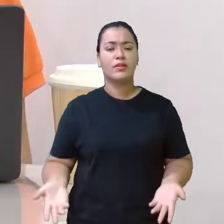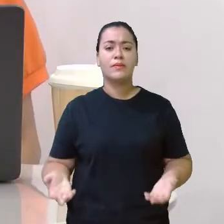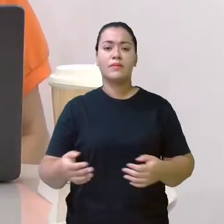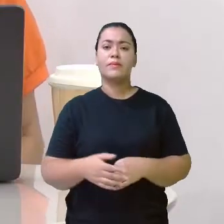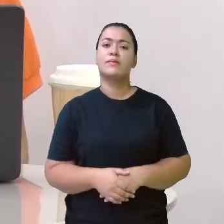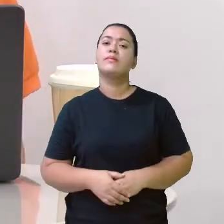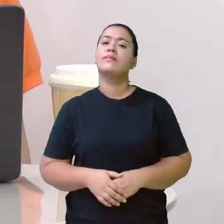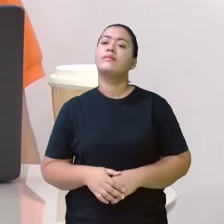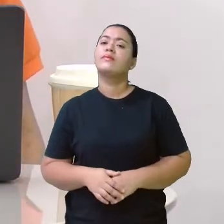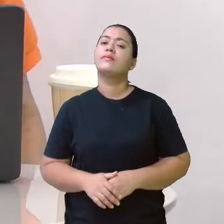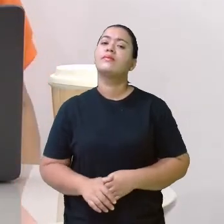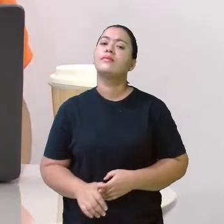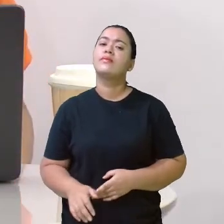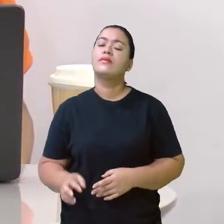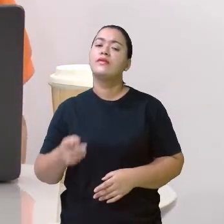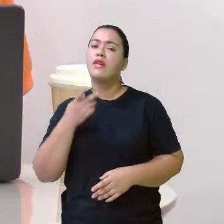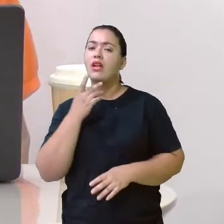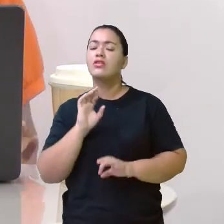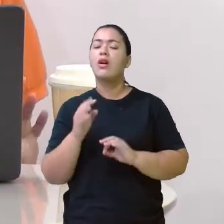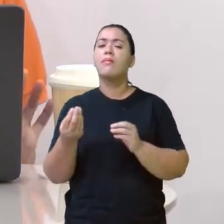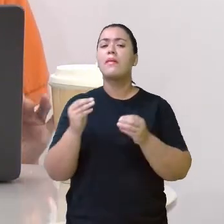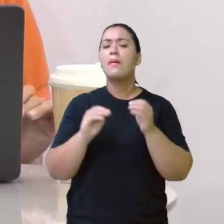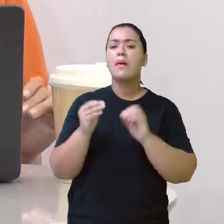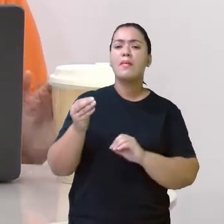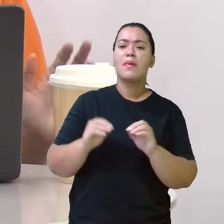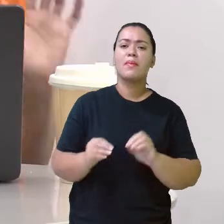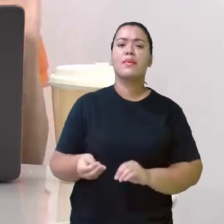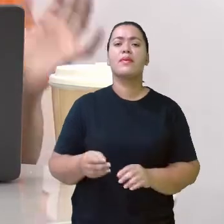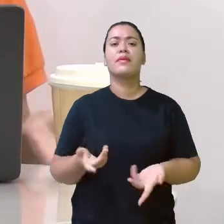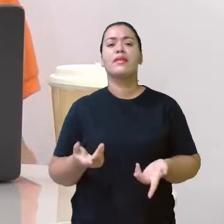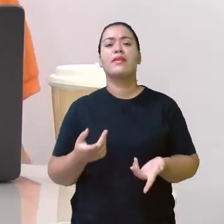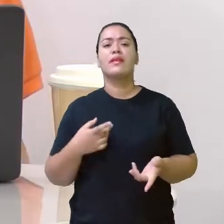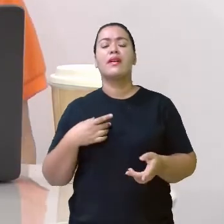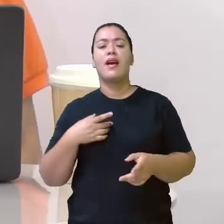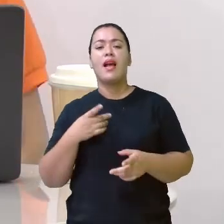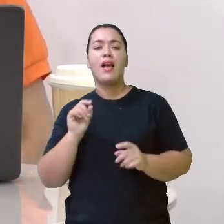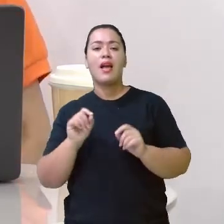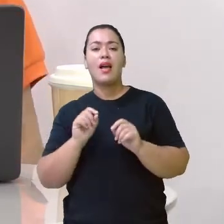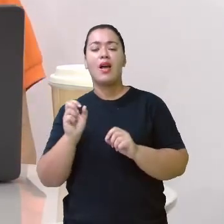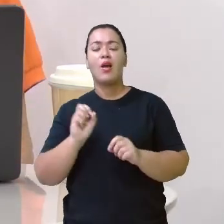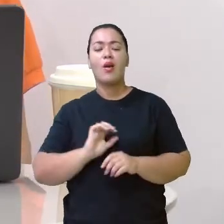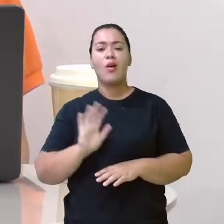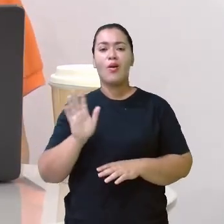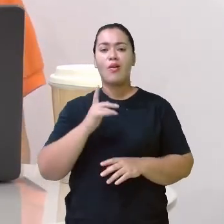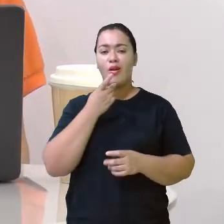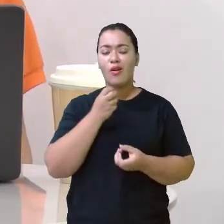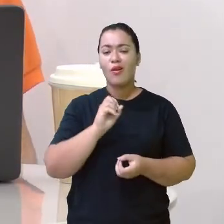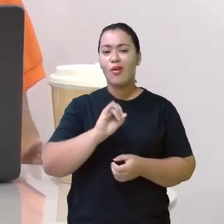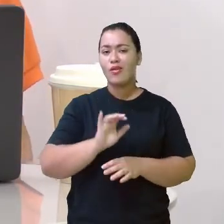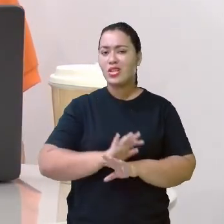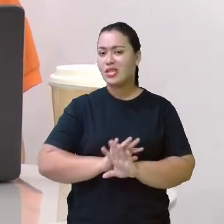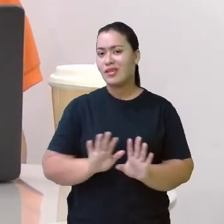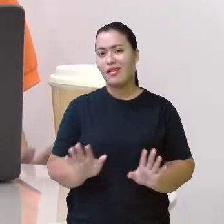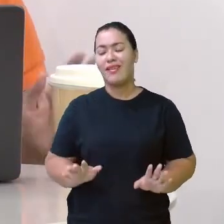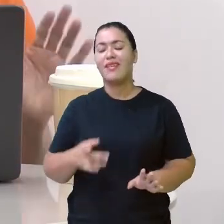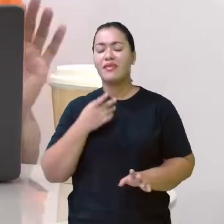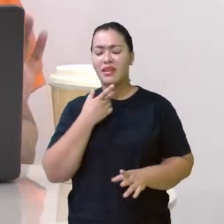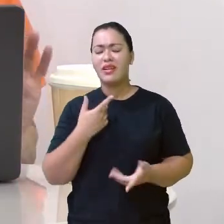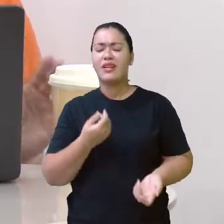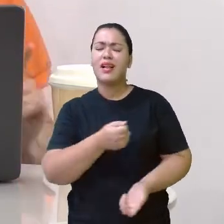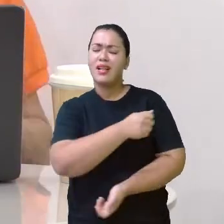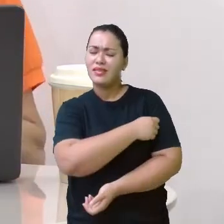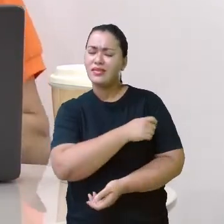aqui colocando, né, uau, um emojizinho aqui de um anjinho, então acho que está tudo tranquilo, né? Aí os nossos estudantes